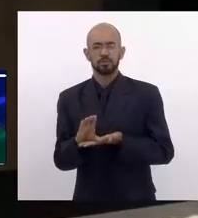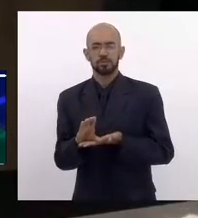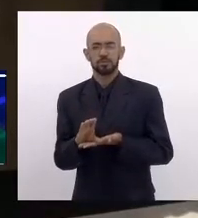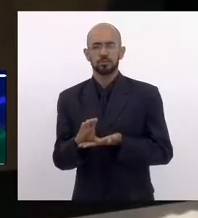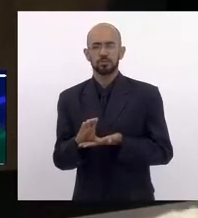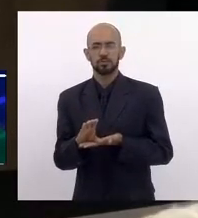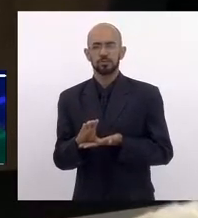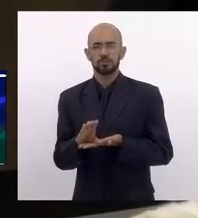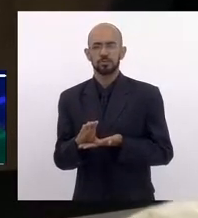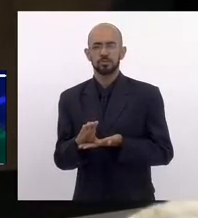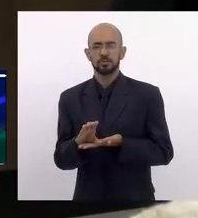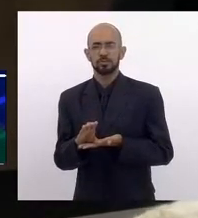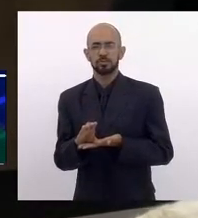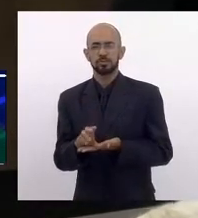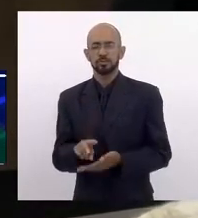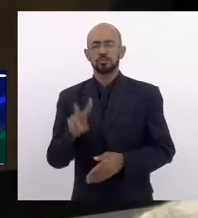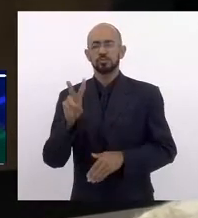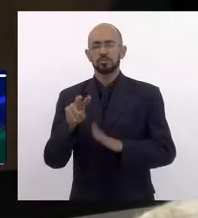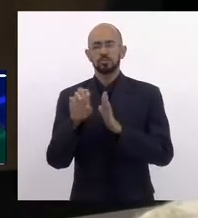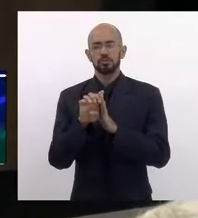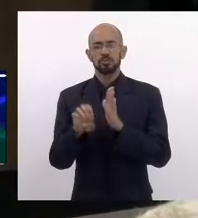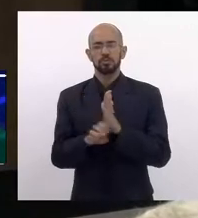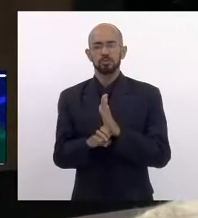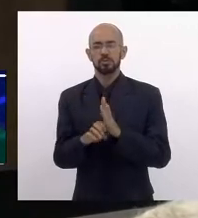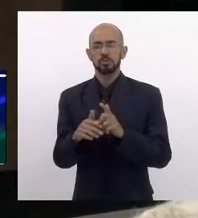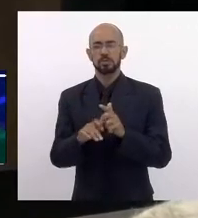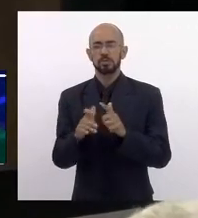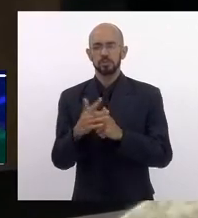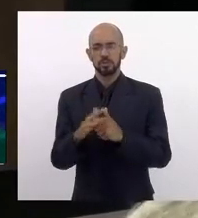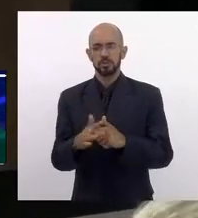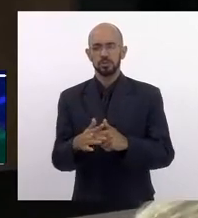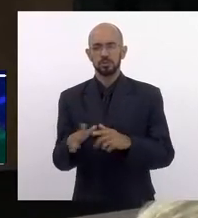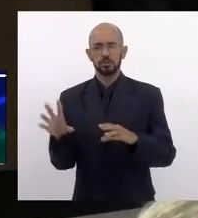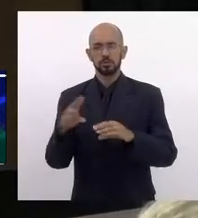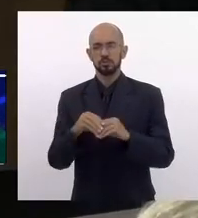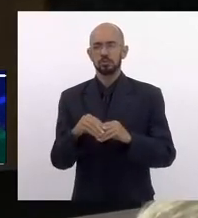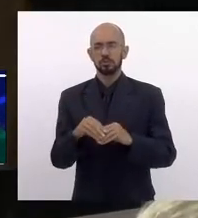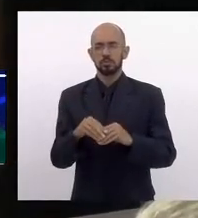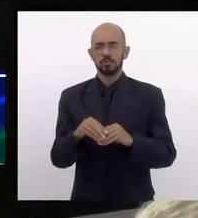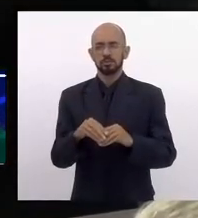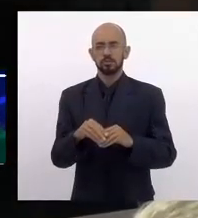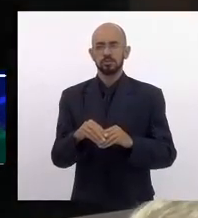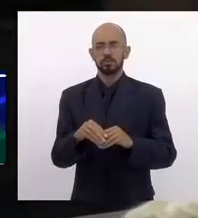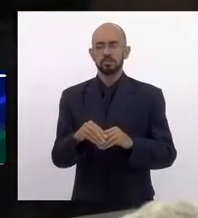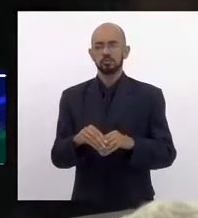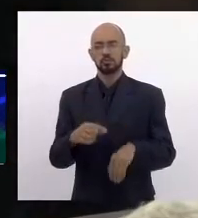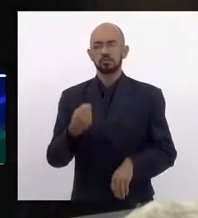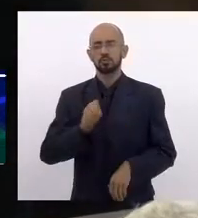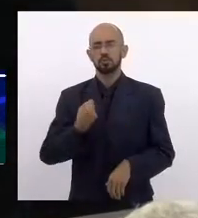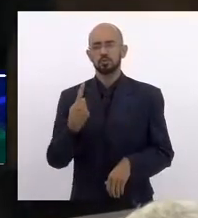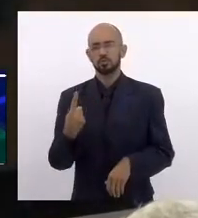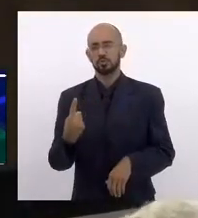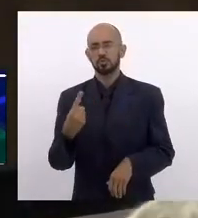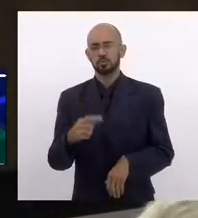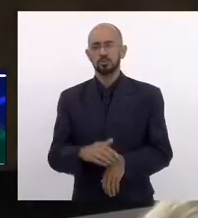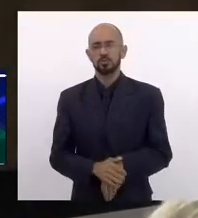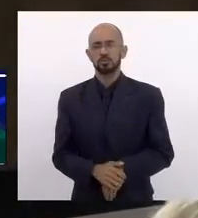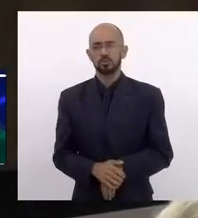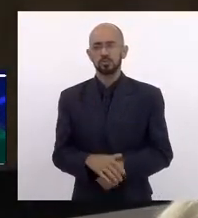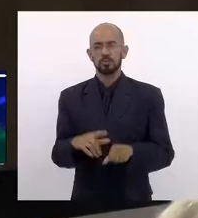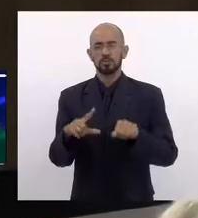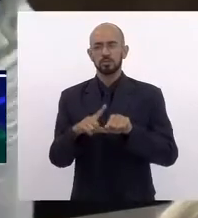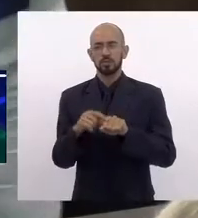constitucionalidade, com duas emendas aditivas. Emenda número 1,